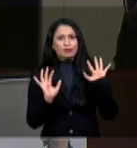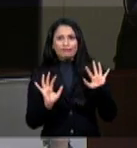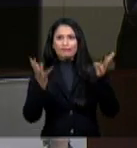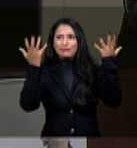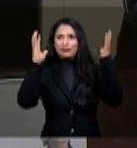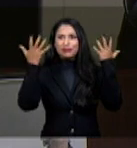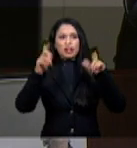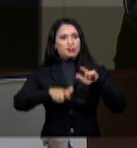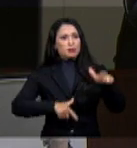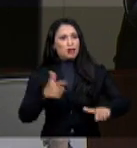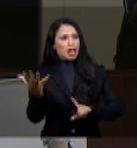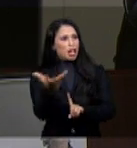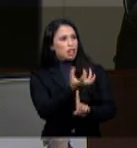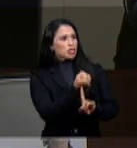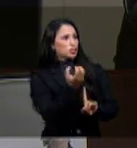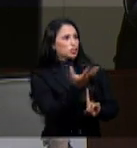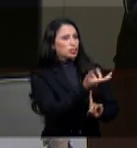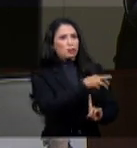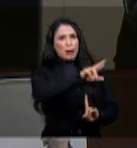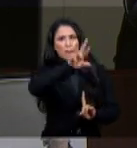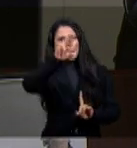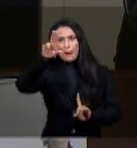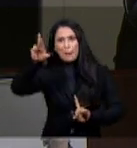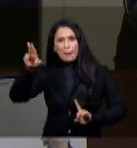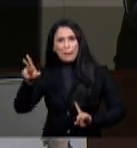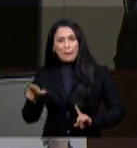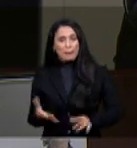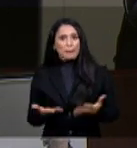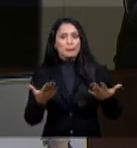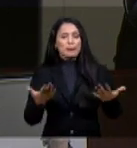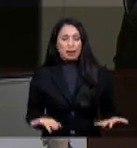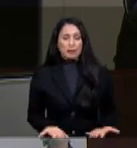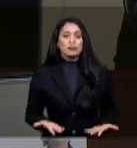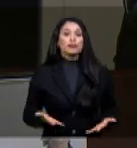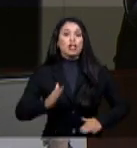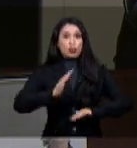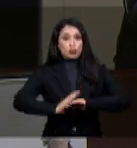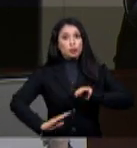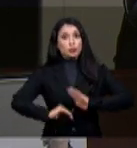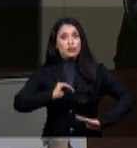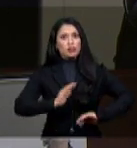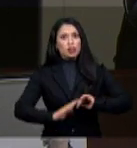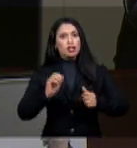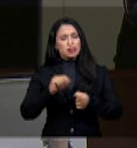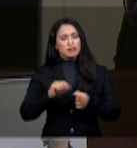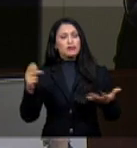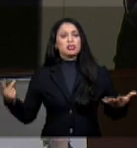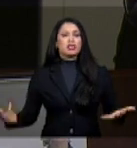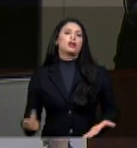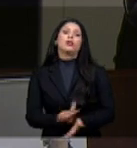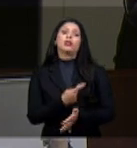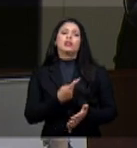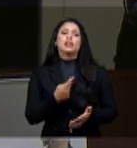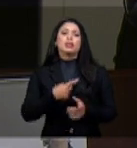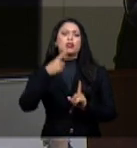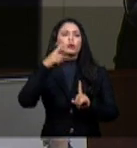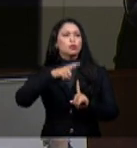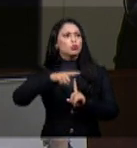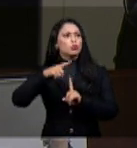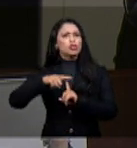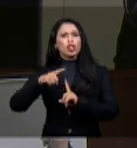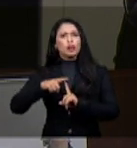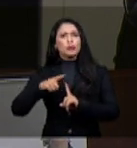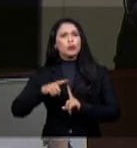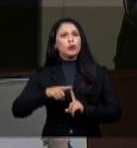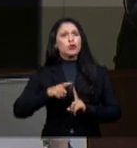Artistas de todas as naturezas, artes e gêneros. E ainda os profissionais que fazem tudo acontecer em todo tipo de palco e